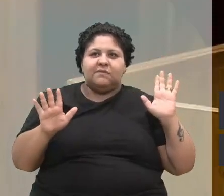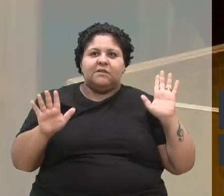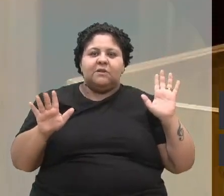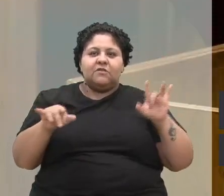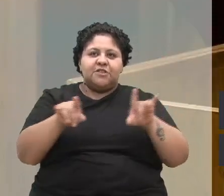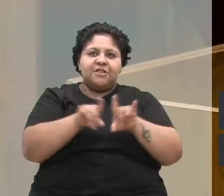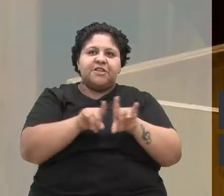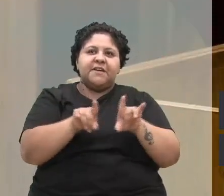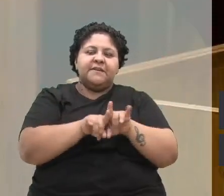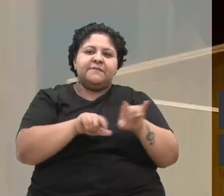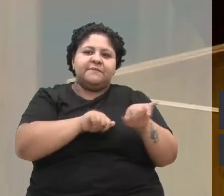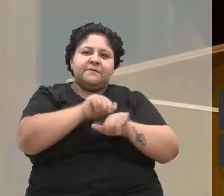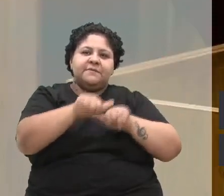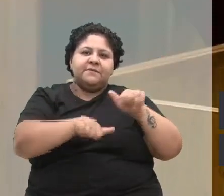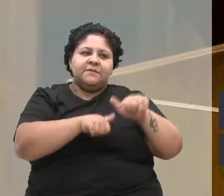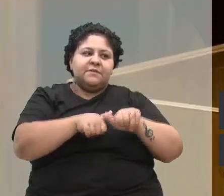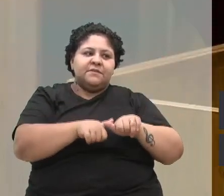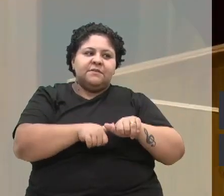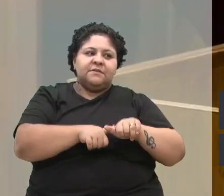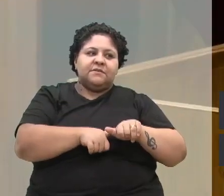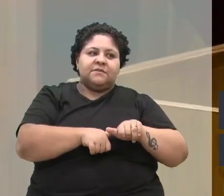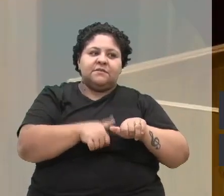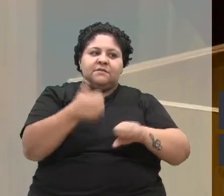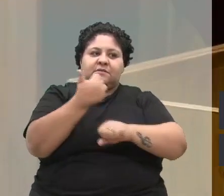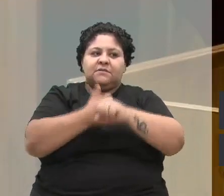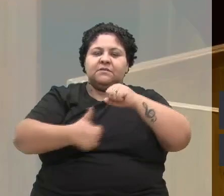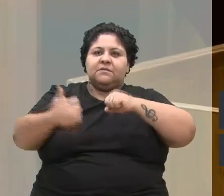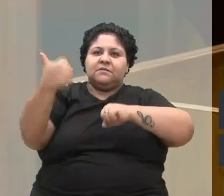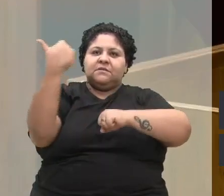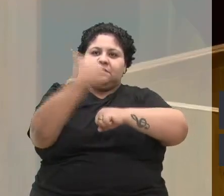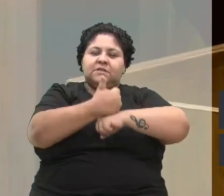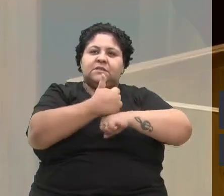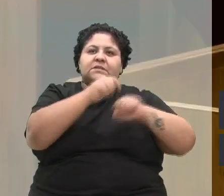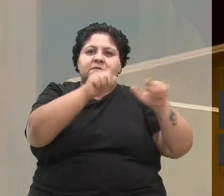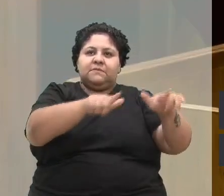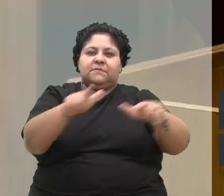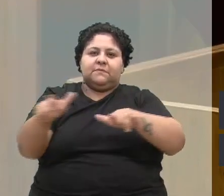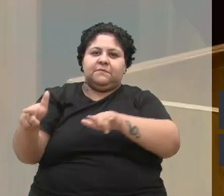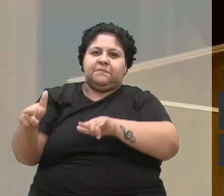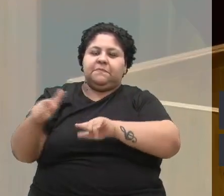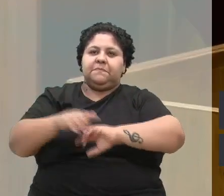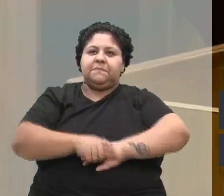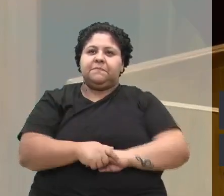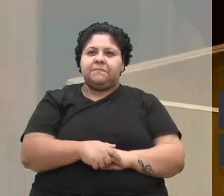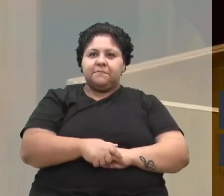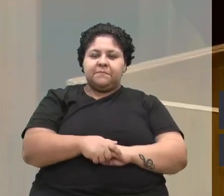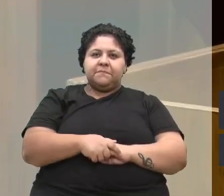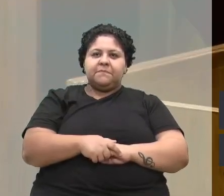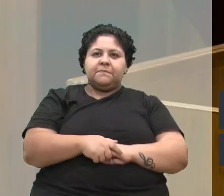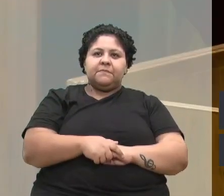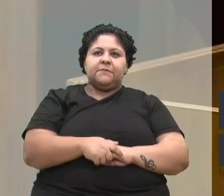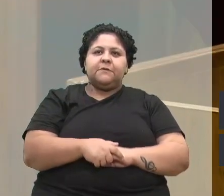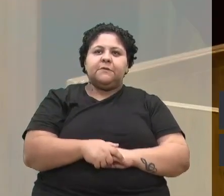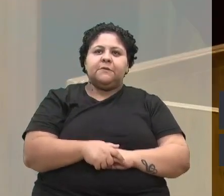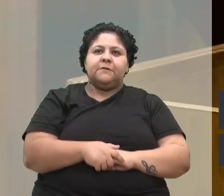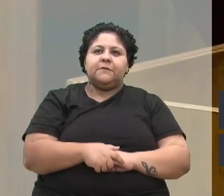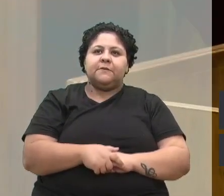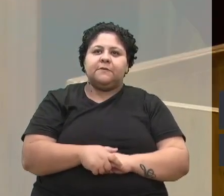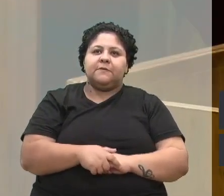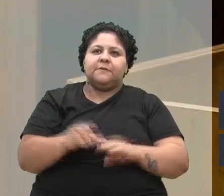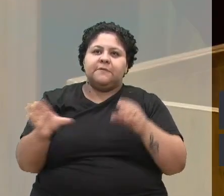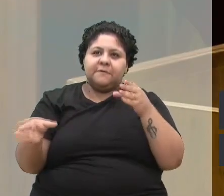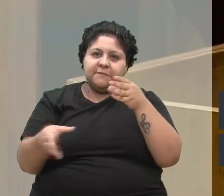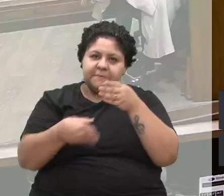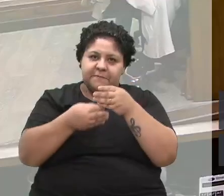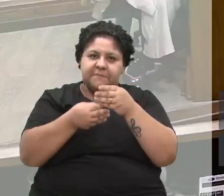Bressan. Uma partezinha rápida, vereador. E se fosse para o vereador Bressan, cederia igual sem problema algum. Só uma partezinha.